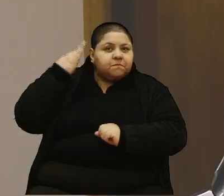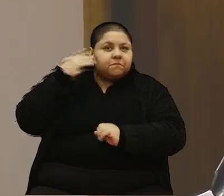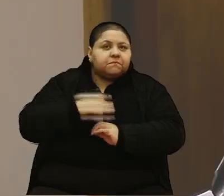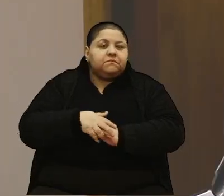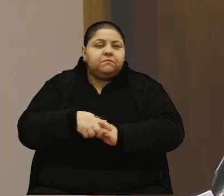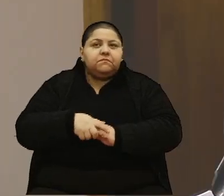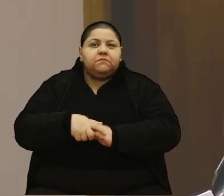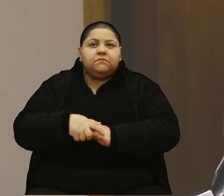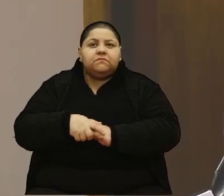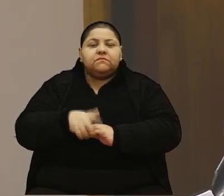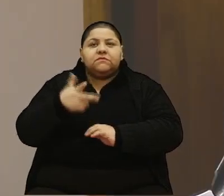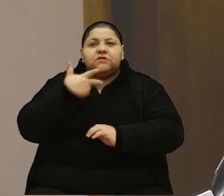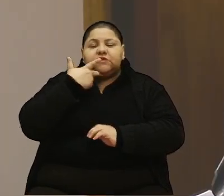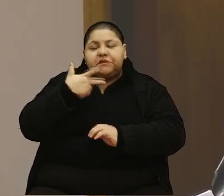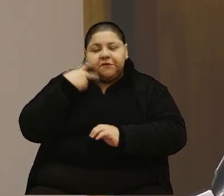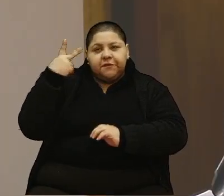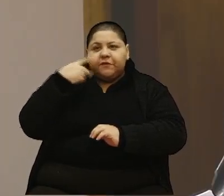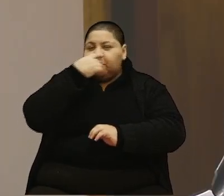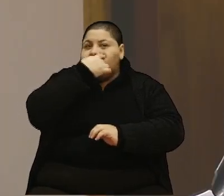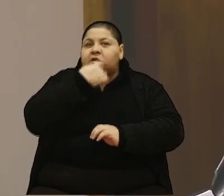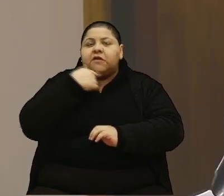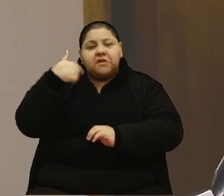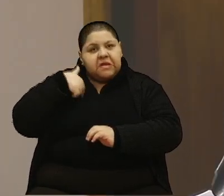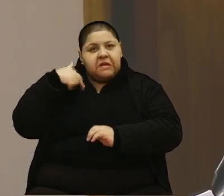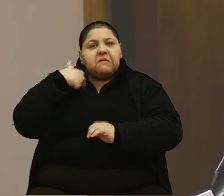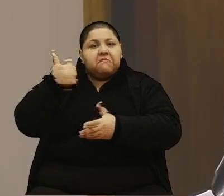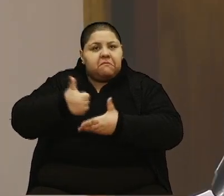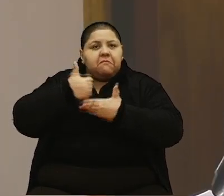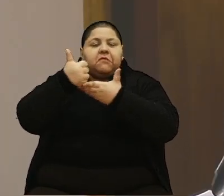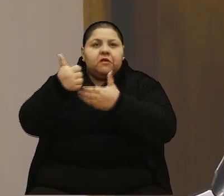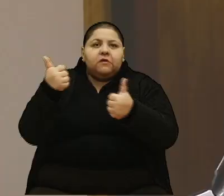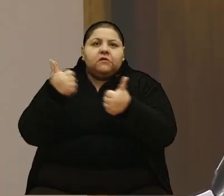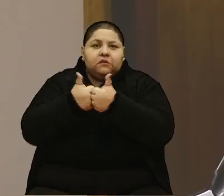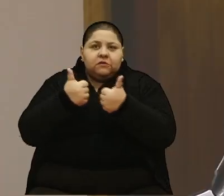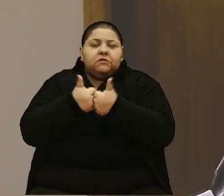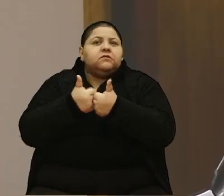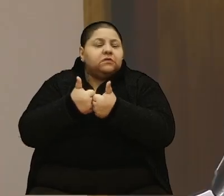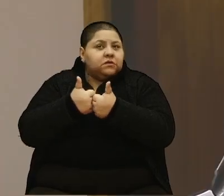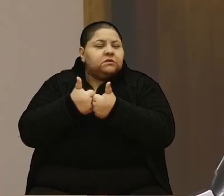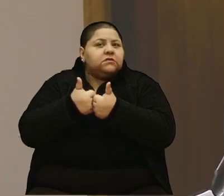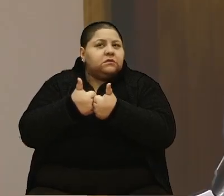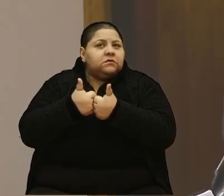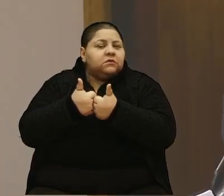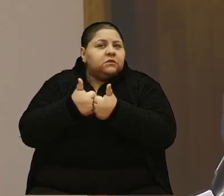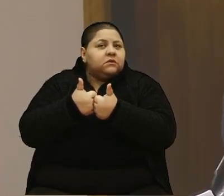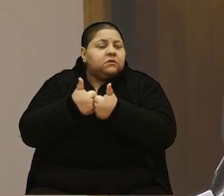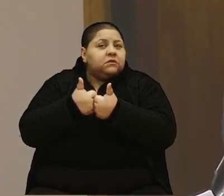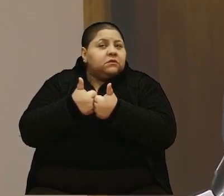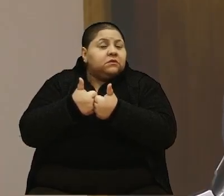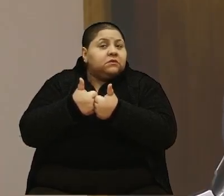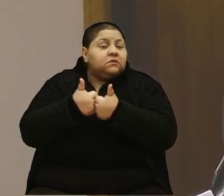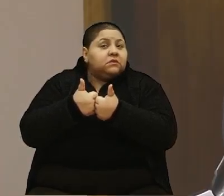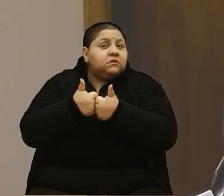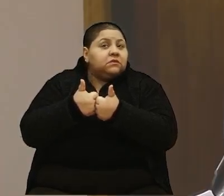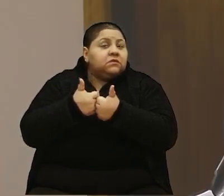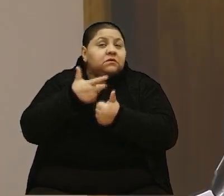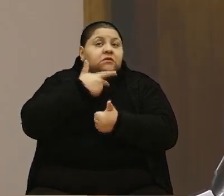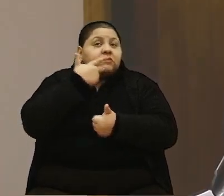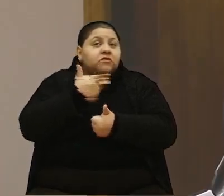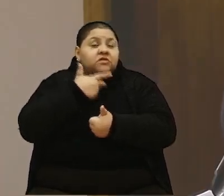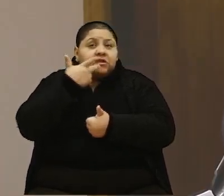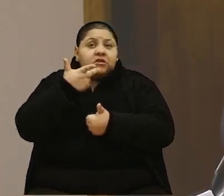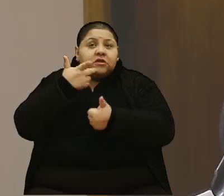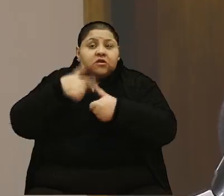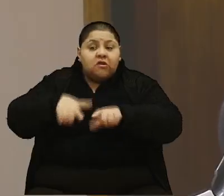Quero dizer, vereador Petrini, que sou parceiro, estou junto e sou Peço uma parte, vereador. Peço uma parte. Ideia de trazer uma conta de